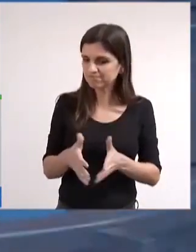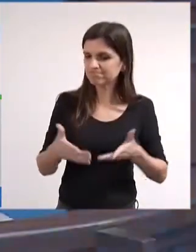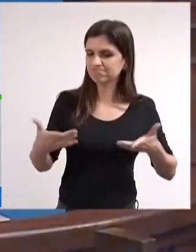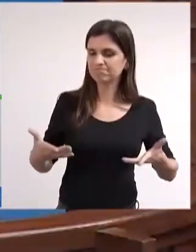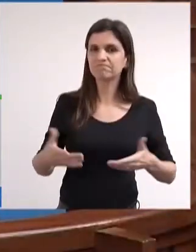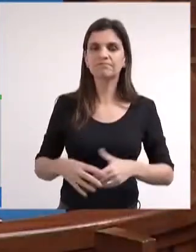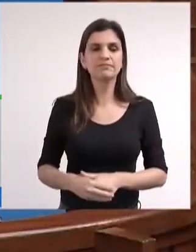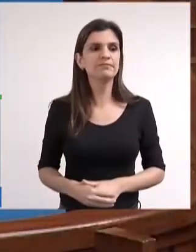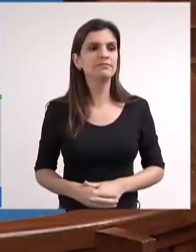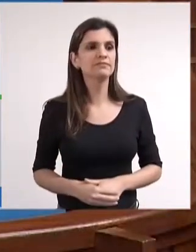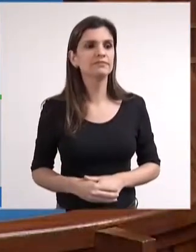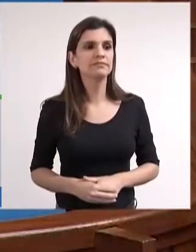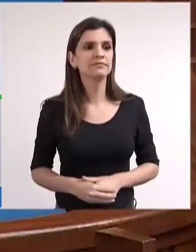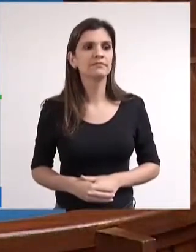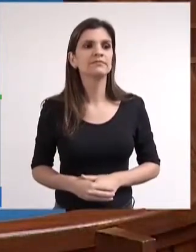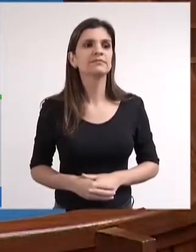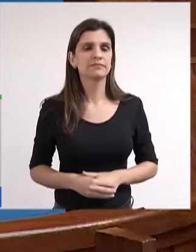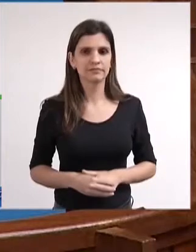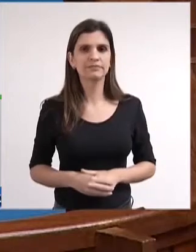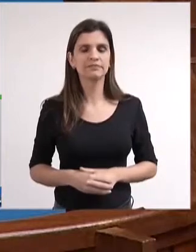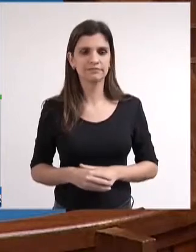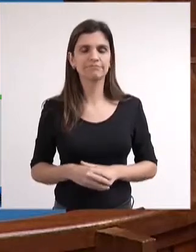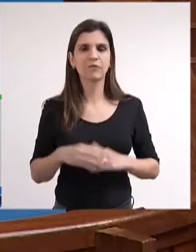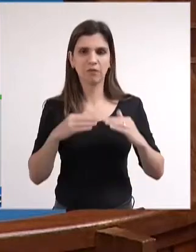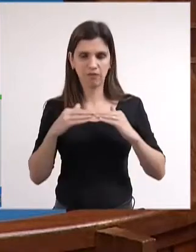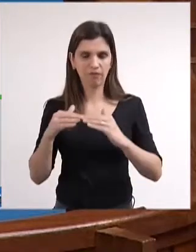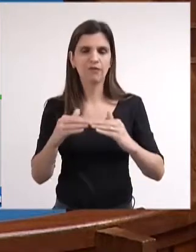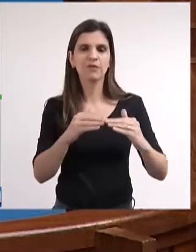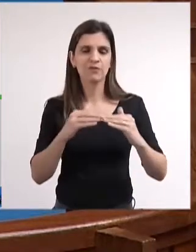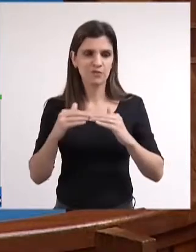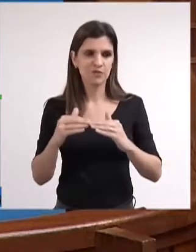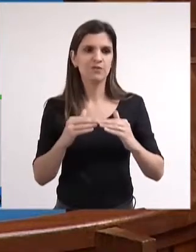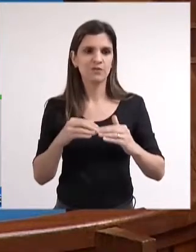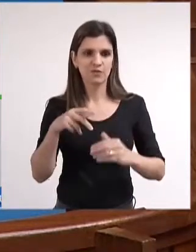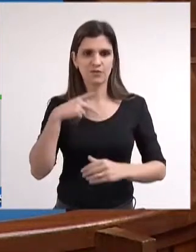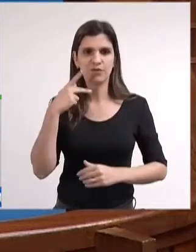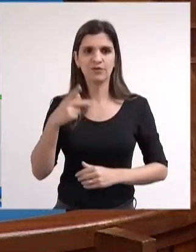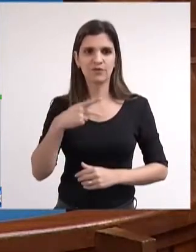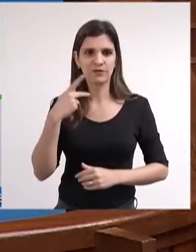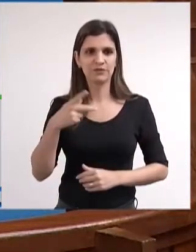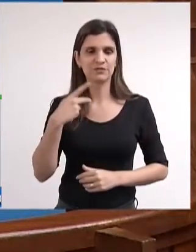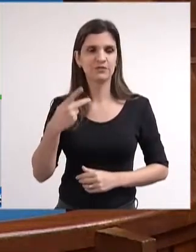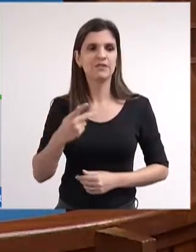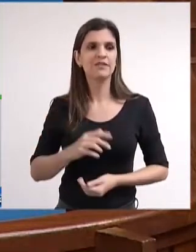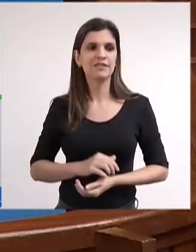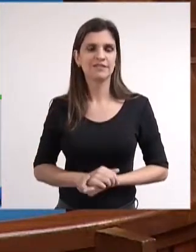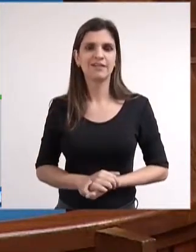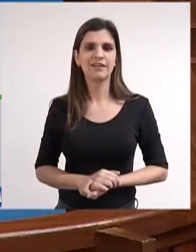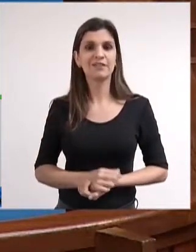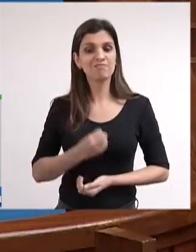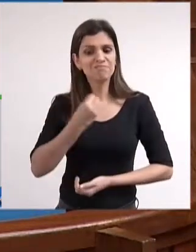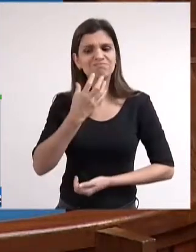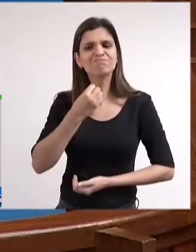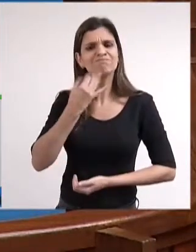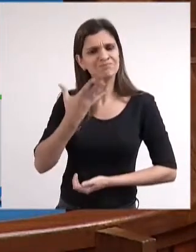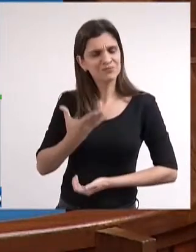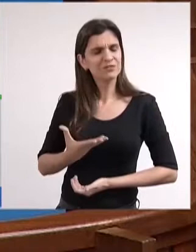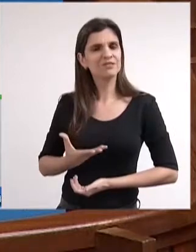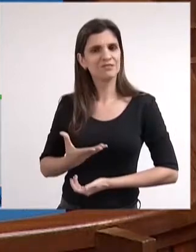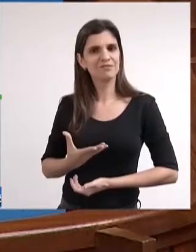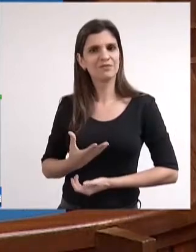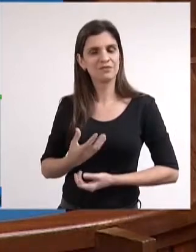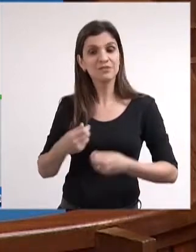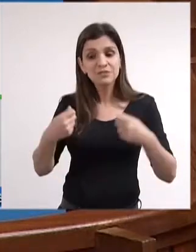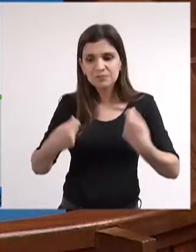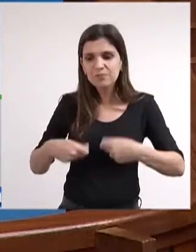obrigado, incorporo na íntegra a vossa fala, e obviamente que quando as coisas boas acontecem, a gente precisa